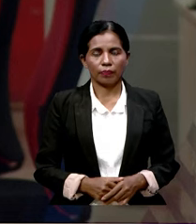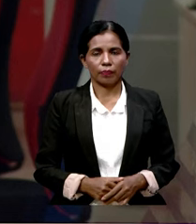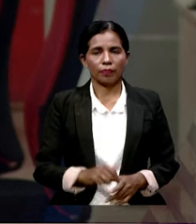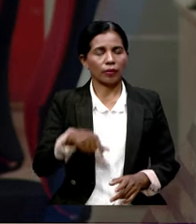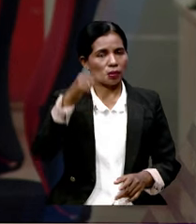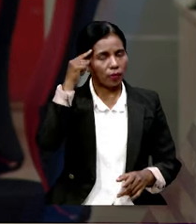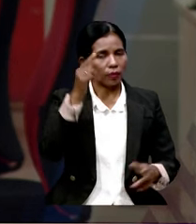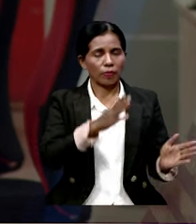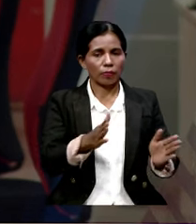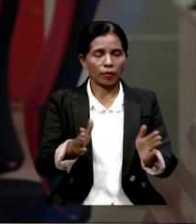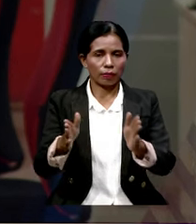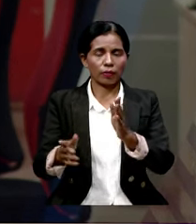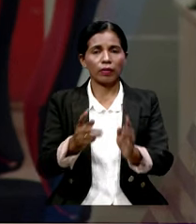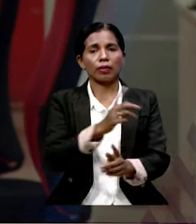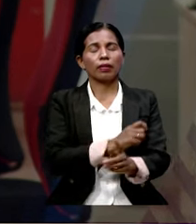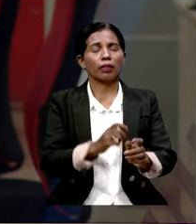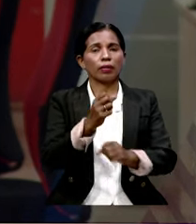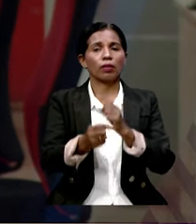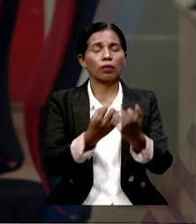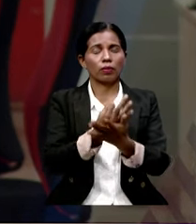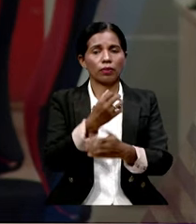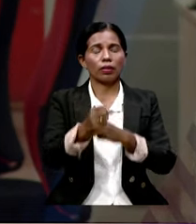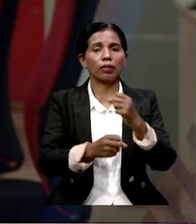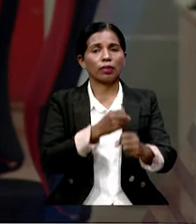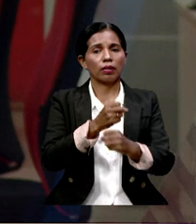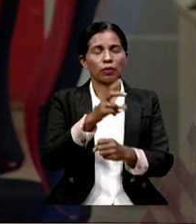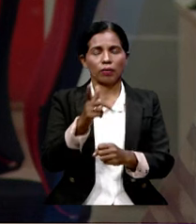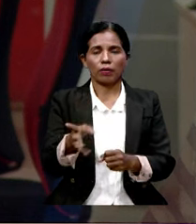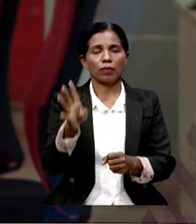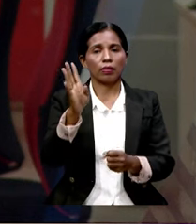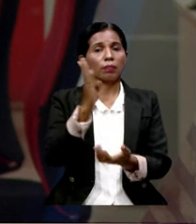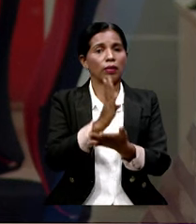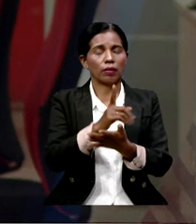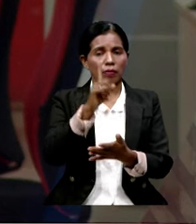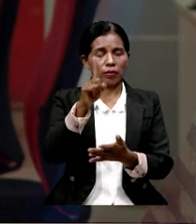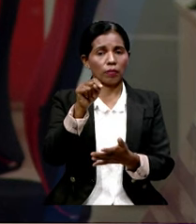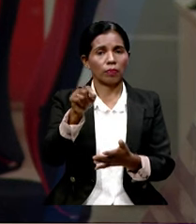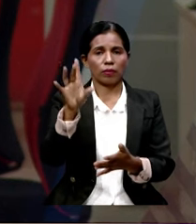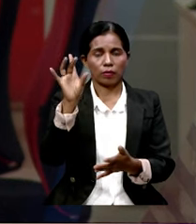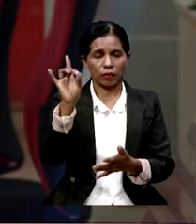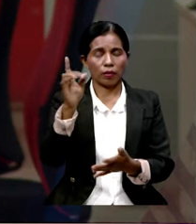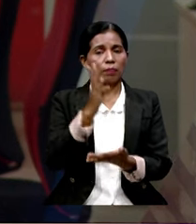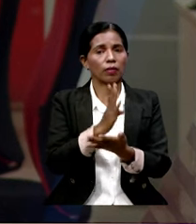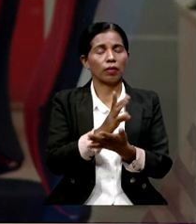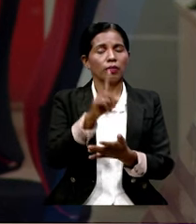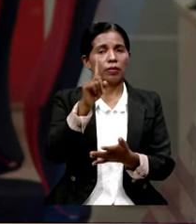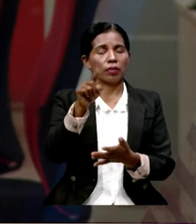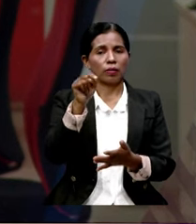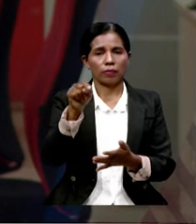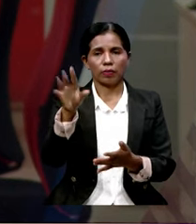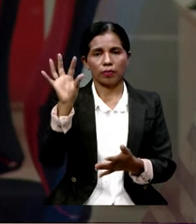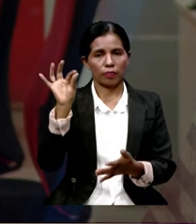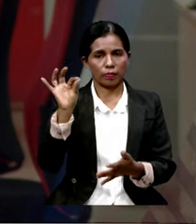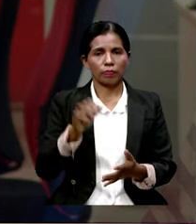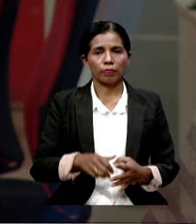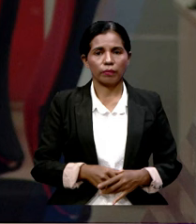Governo prepara teto fiscal tina riung ruaro nulo resing lima, husi bilhão ide ponto walu, to bilhão ide ponto sia.